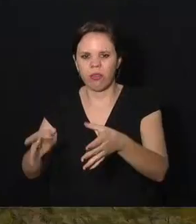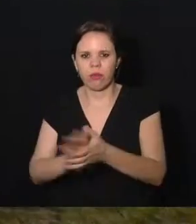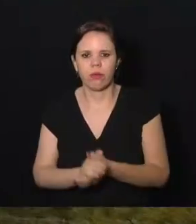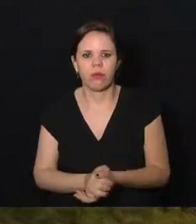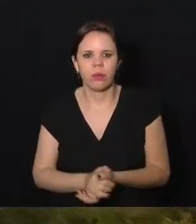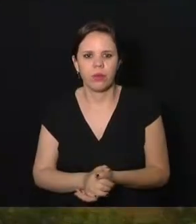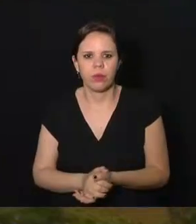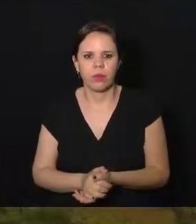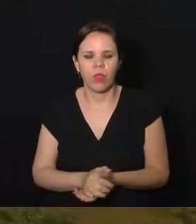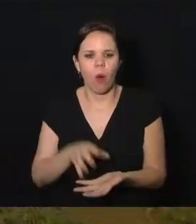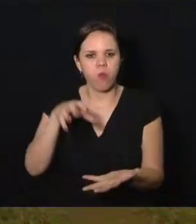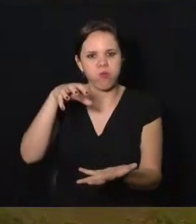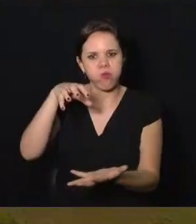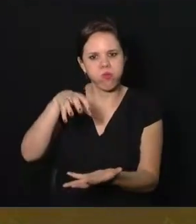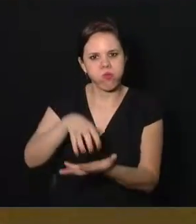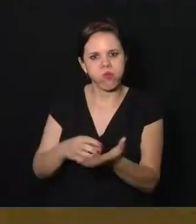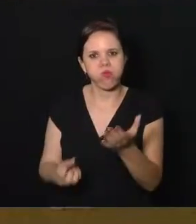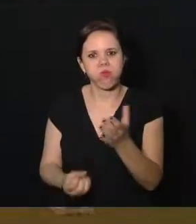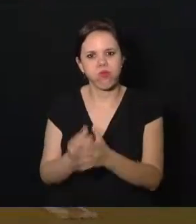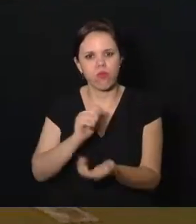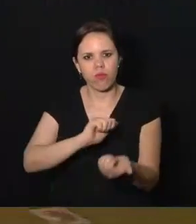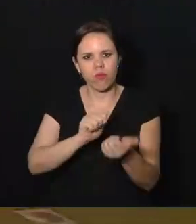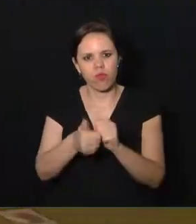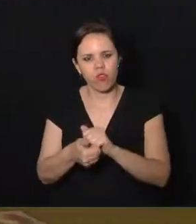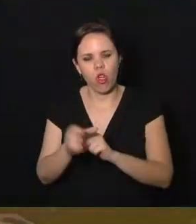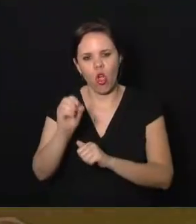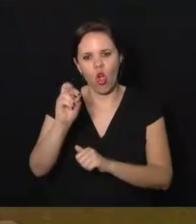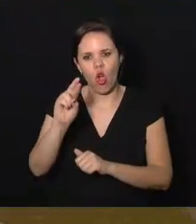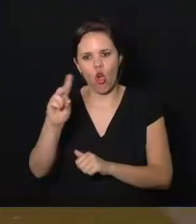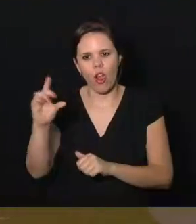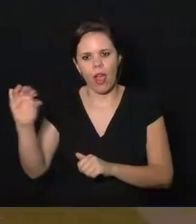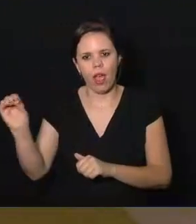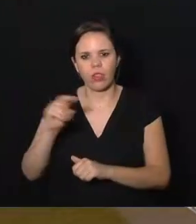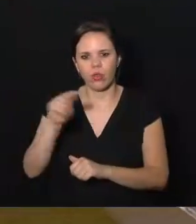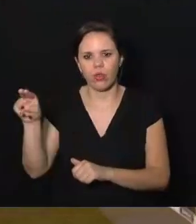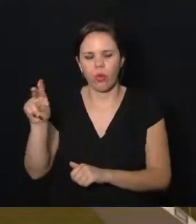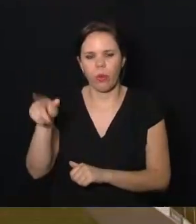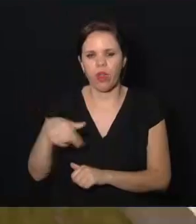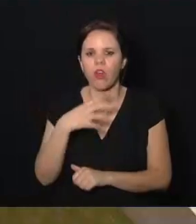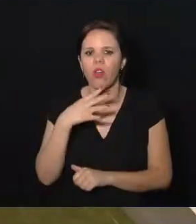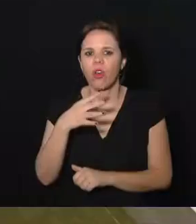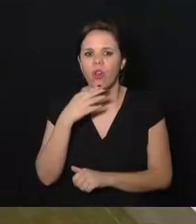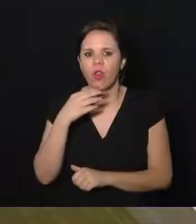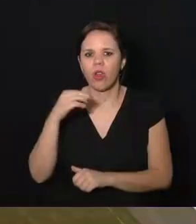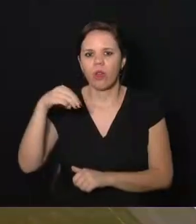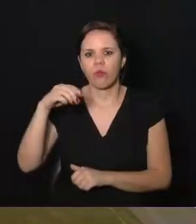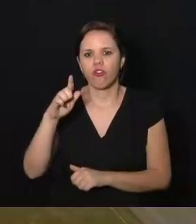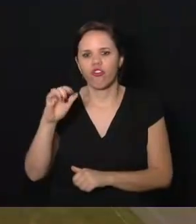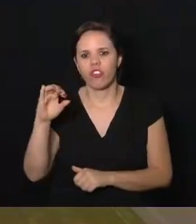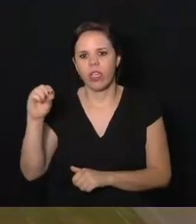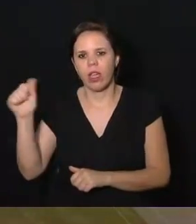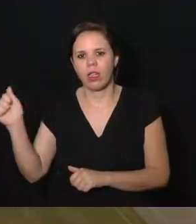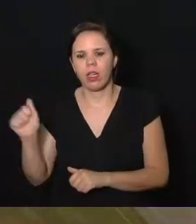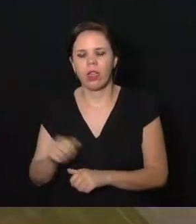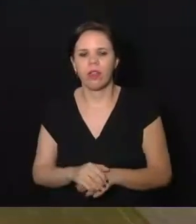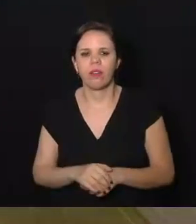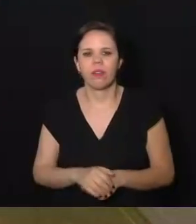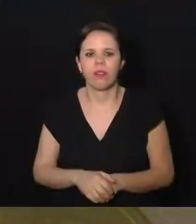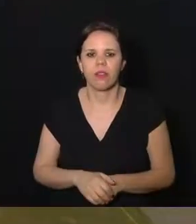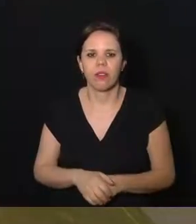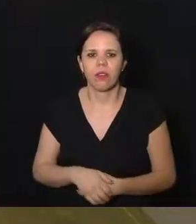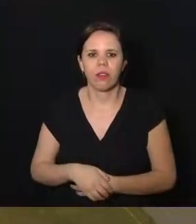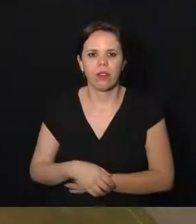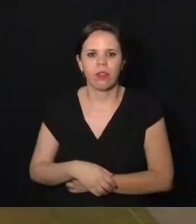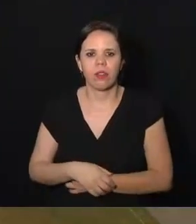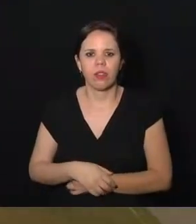Centro Recreativo e Esportivo de Campinas Dr. Horácio Antônio da Costa, mais conhecido como Estádio Serecamp, ou também Estádio da